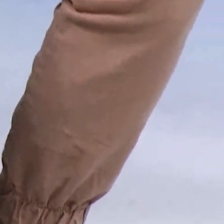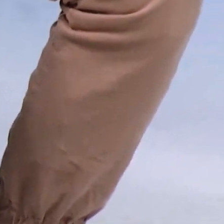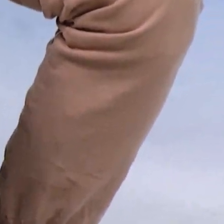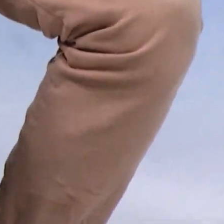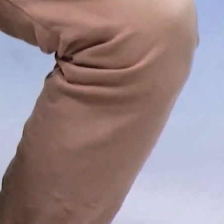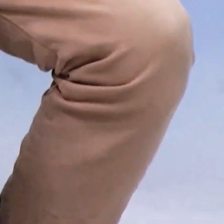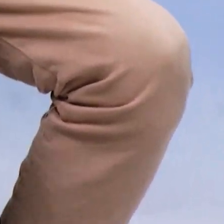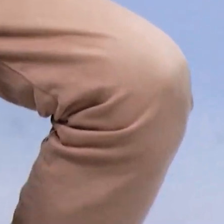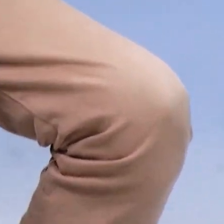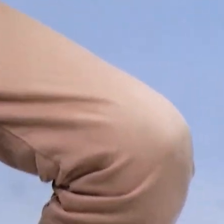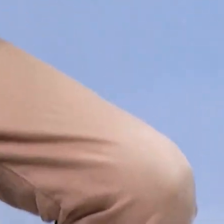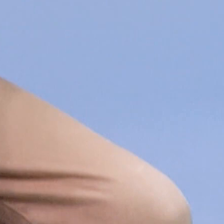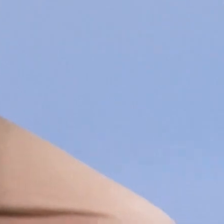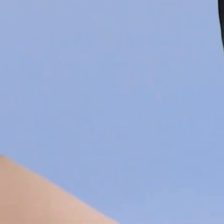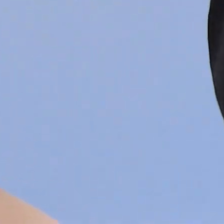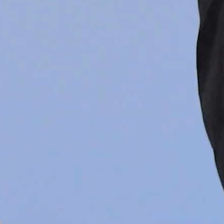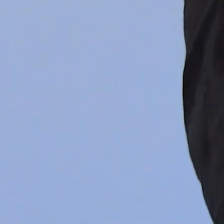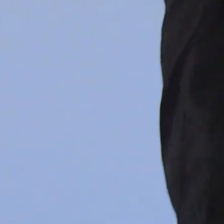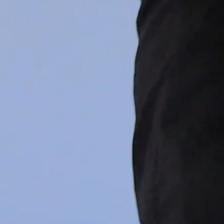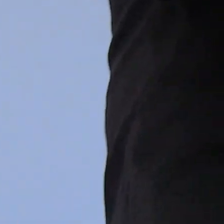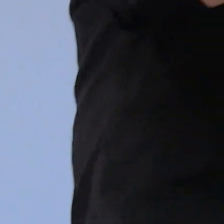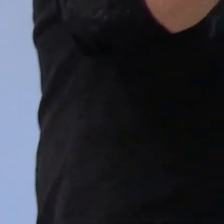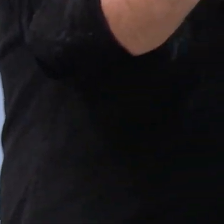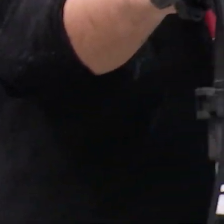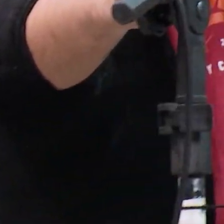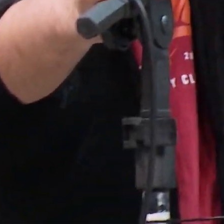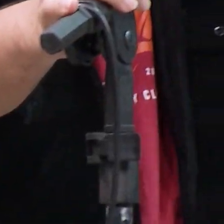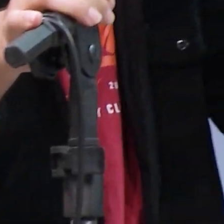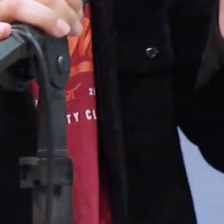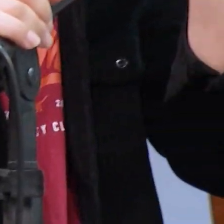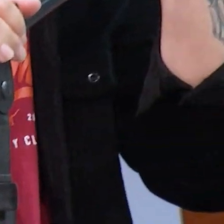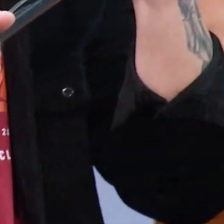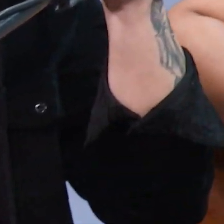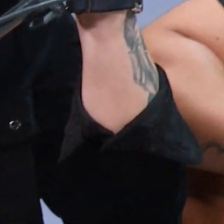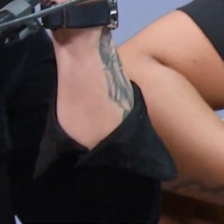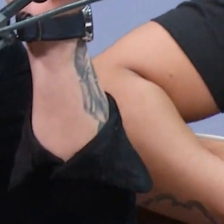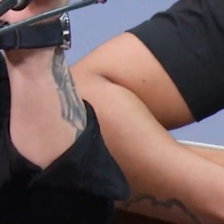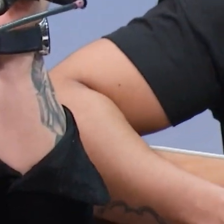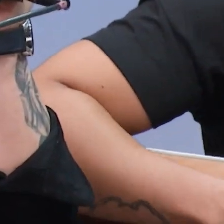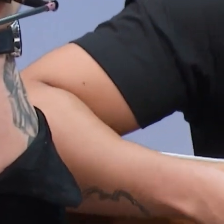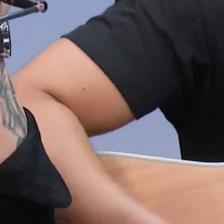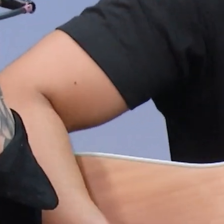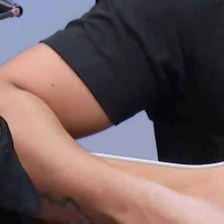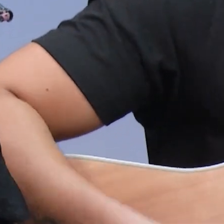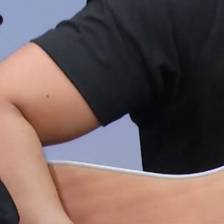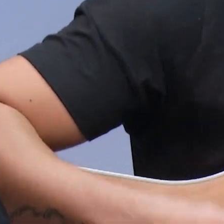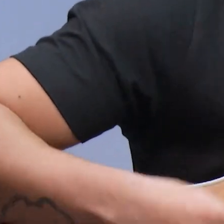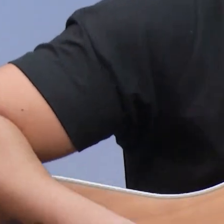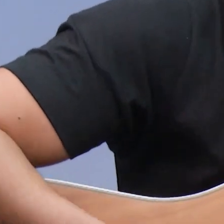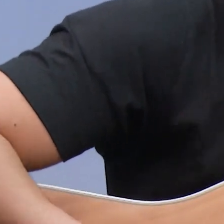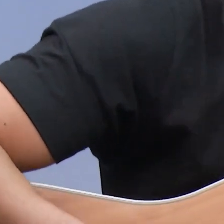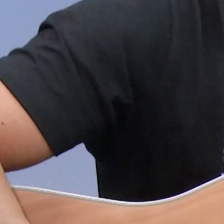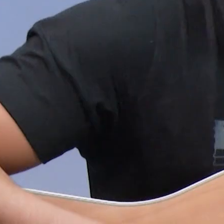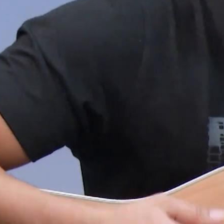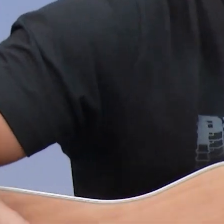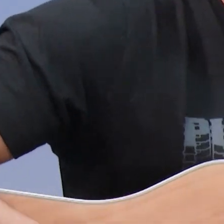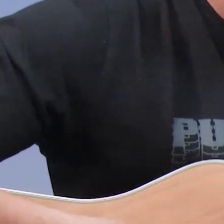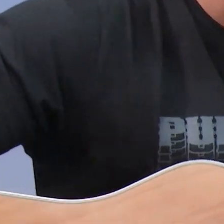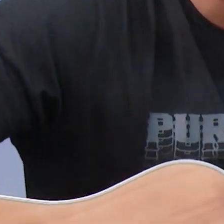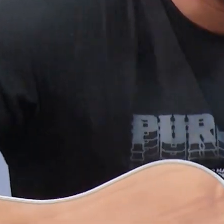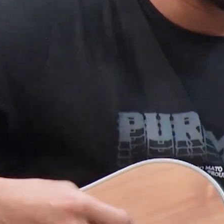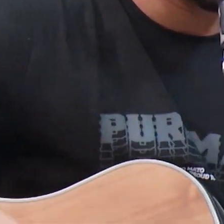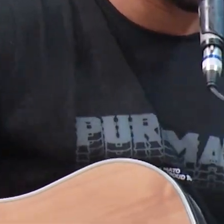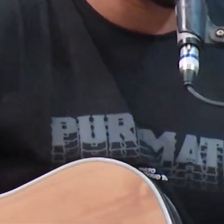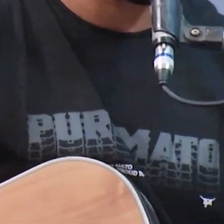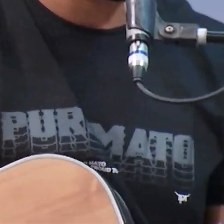Um passado inacabado bem na minha frente, pôs um fim nos planos de um futuro da